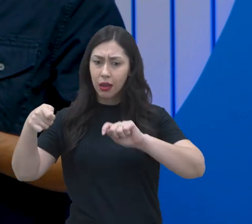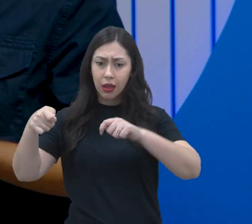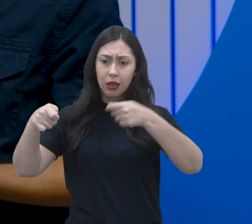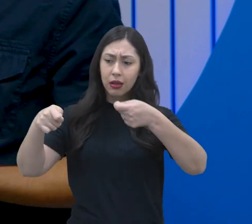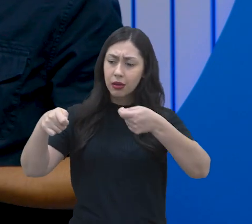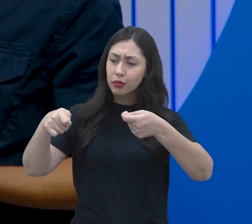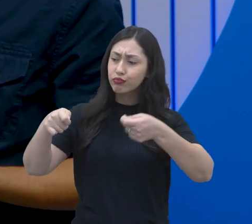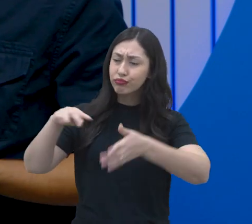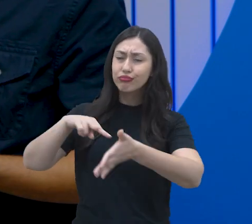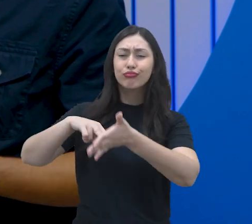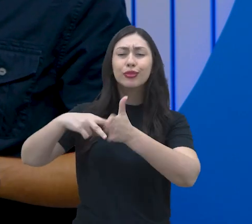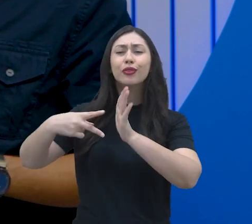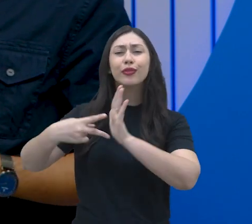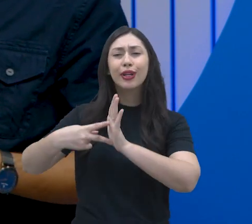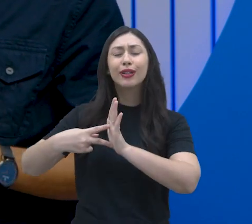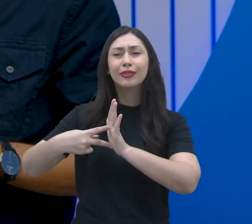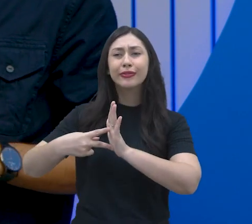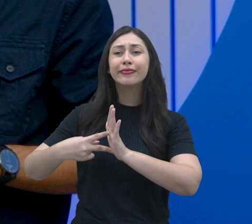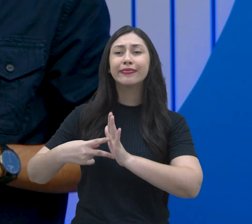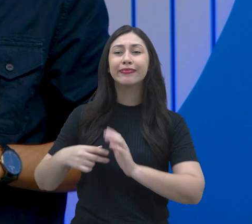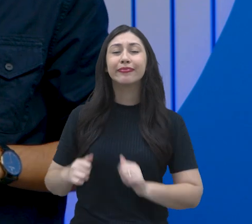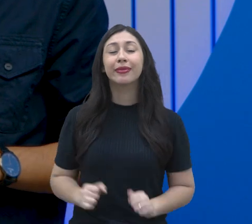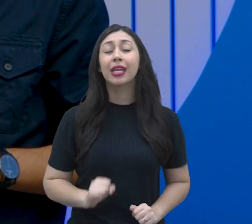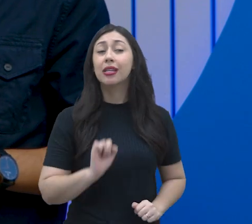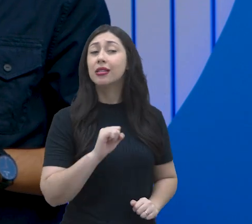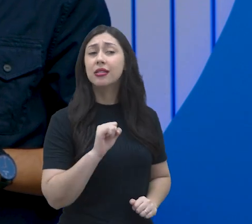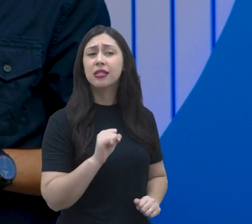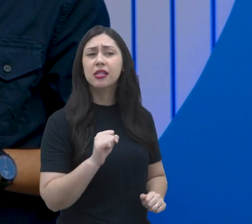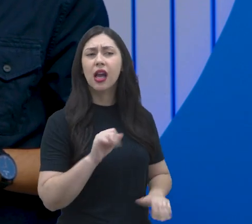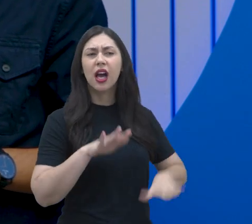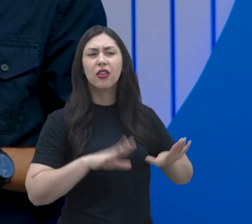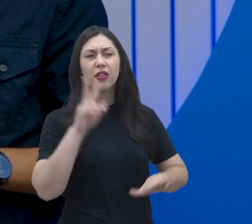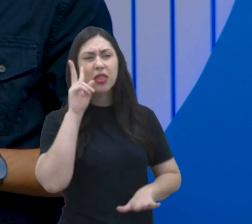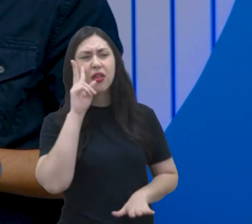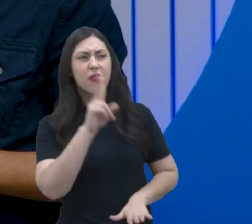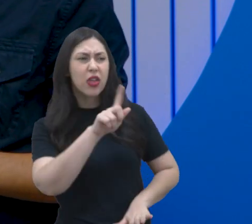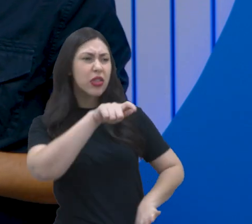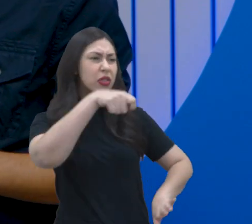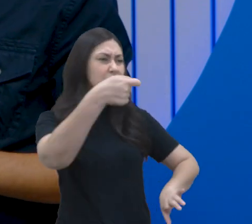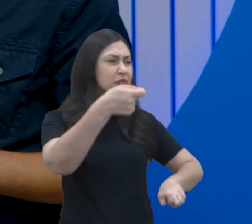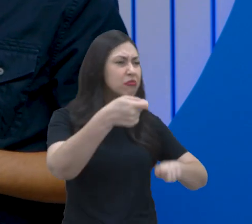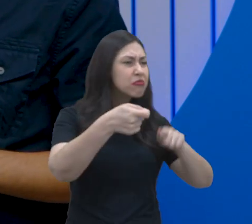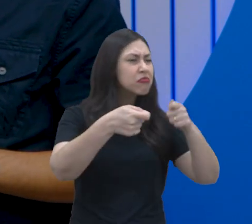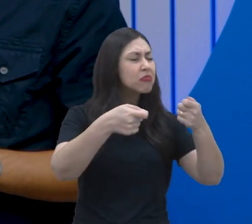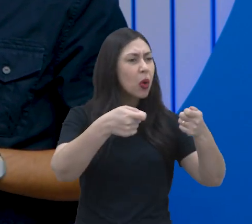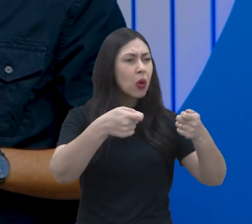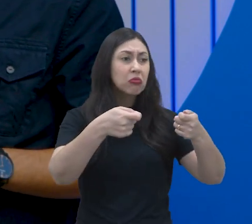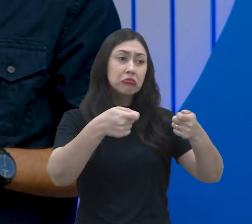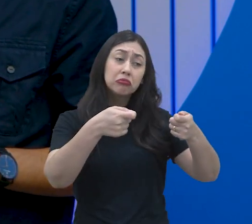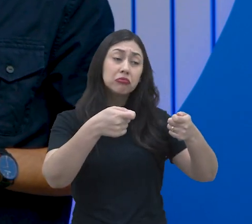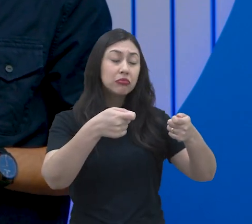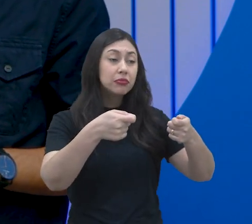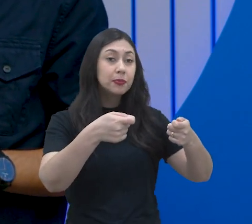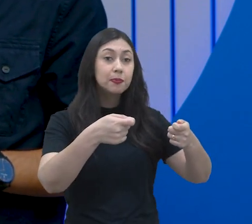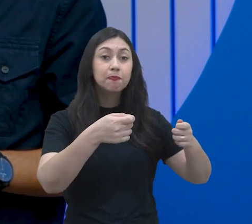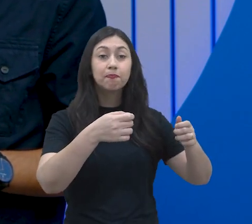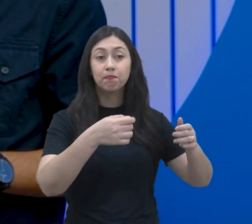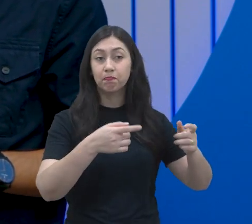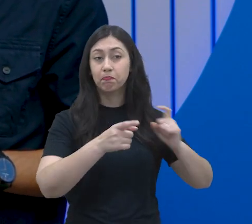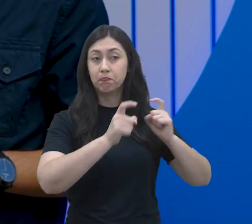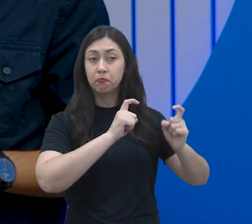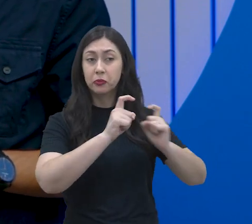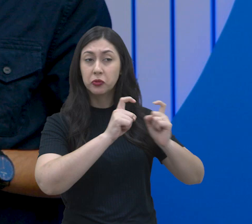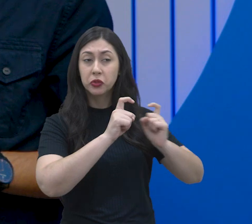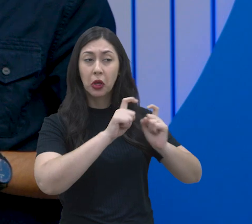palavras técnicas que são utilizadas na Câmara. Exatamente, coisas que a gente ouve falar aqui e ali, né, às vezes, ou até com uma certa frequência